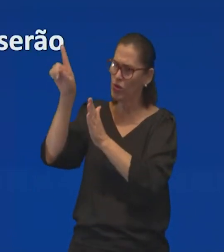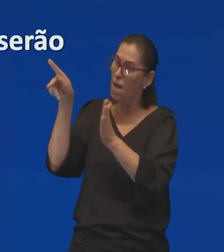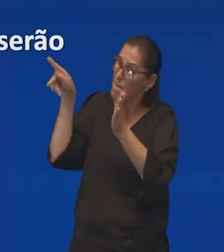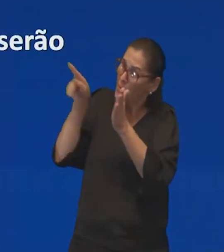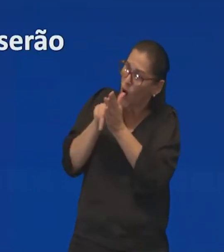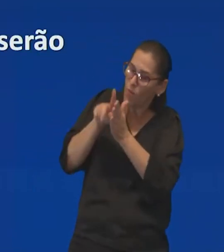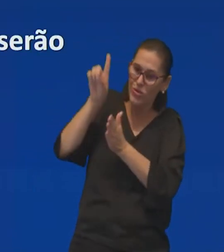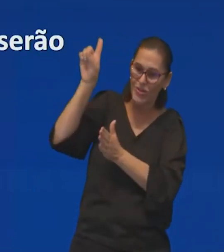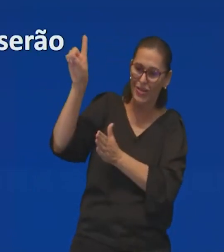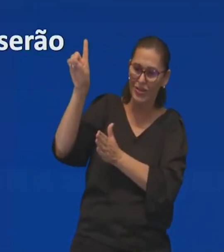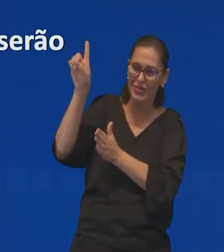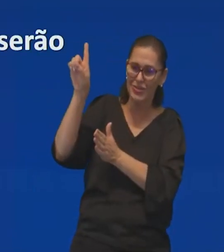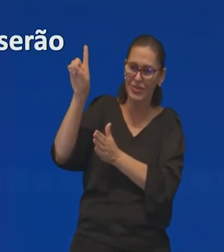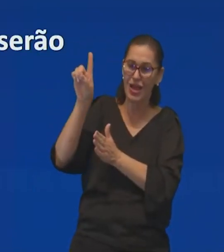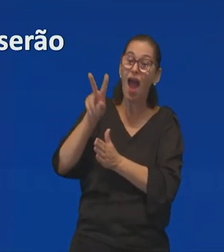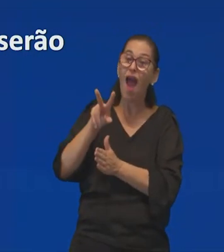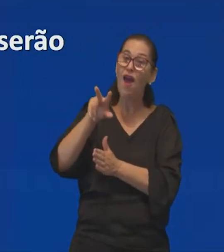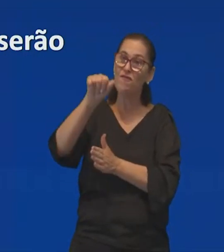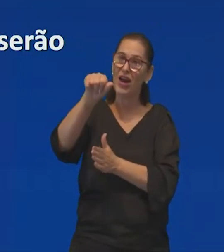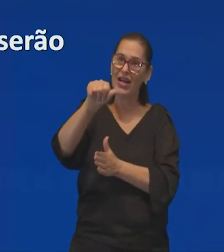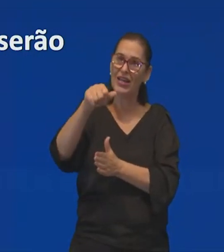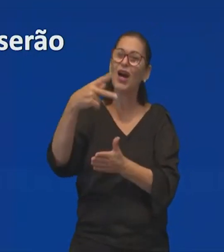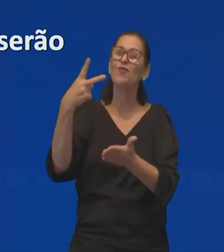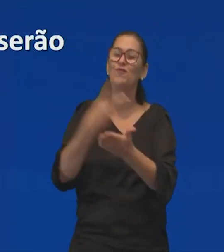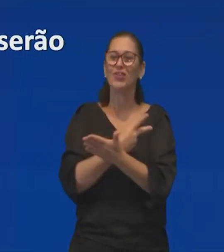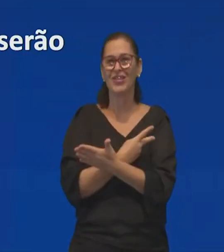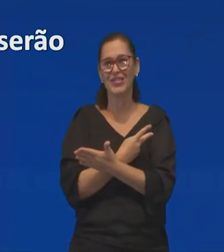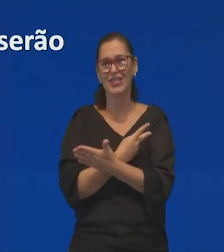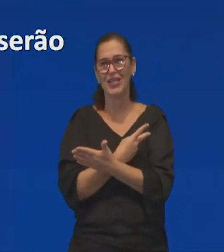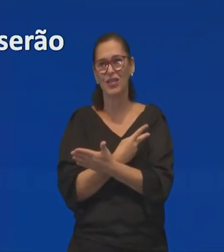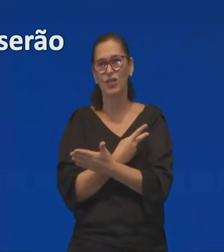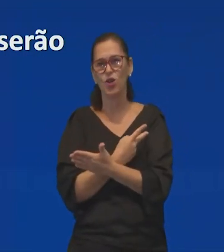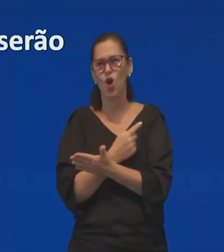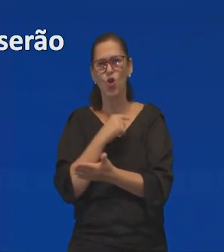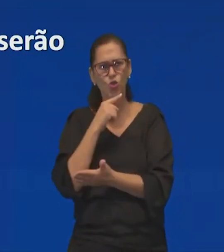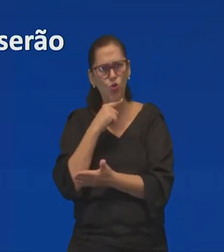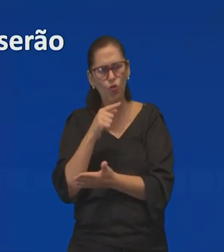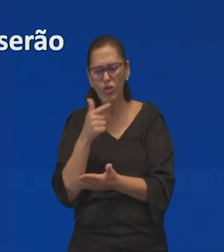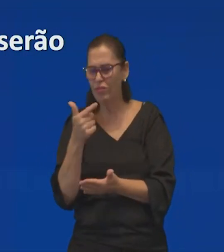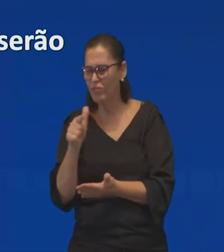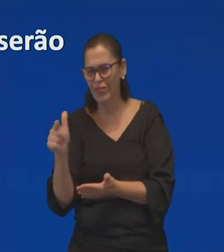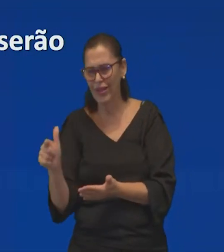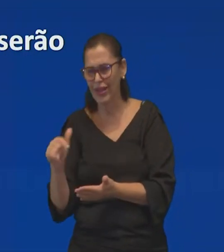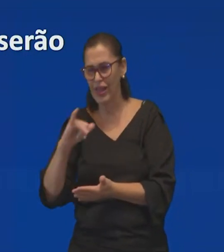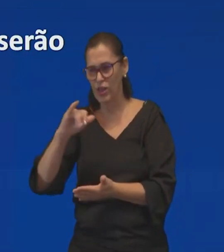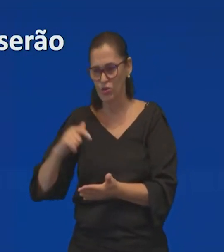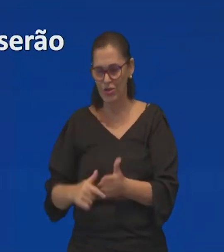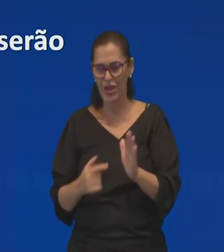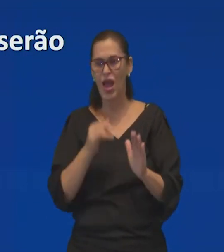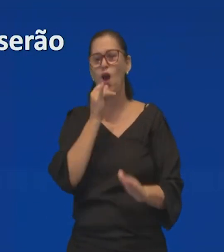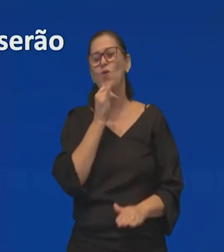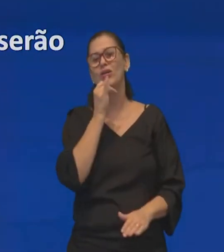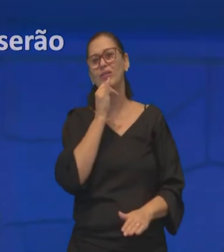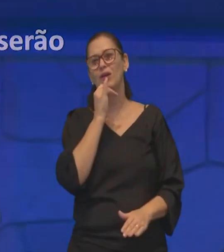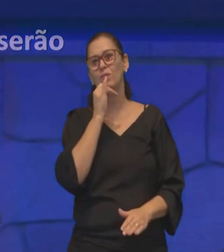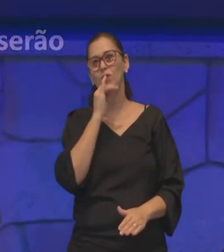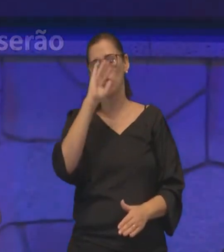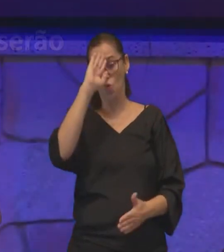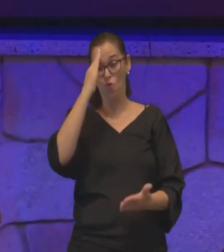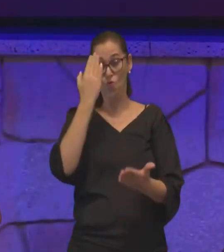Deus e eles serão estabelecidos, não há dúvida. E José é este exemplo da plena